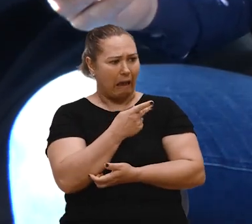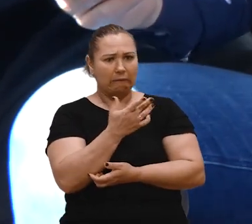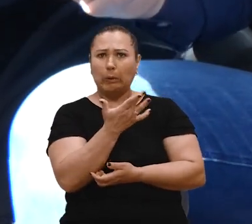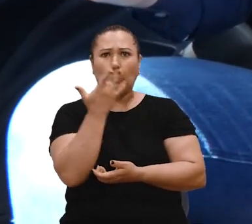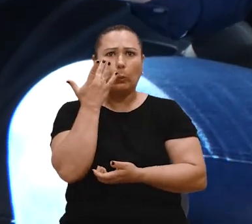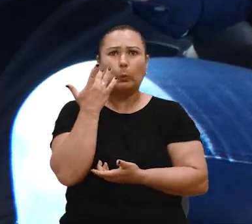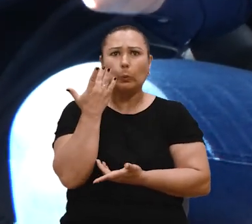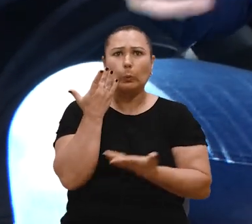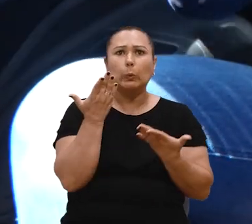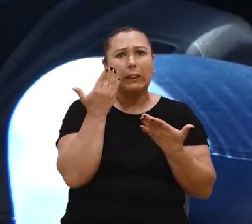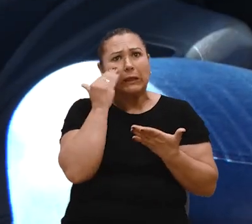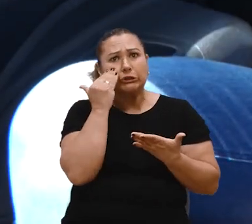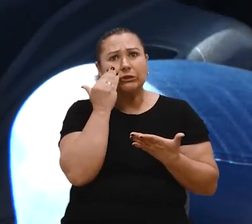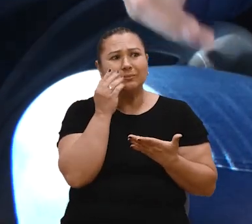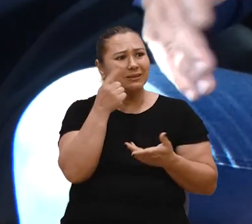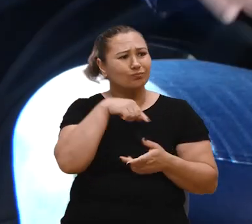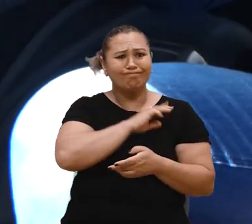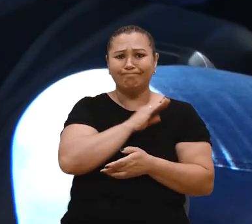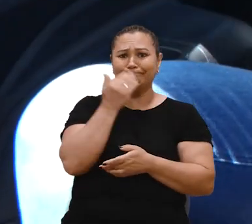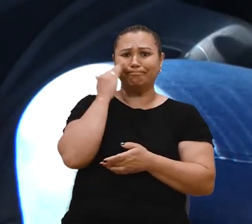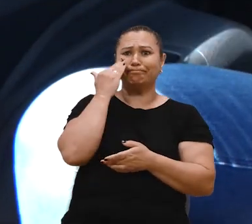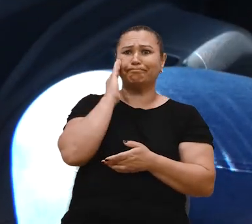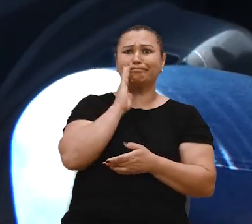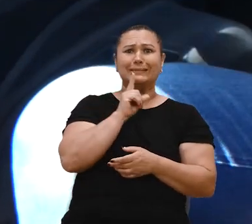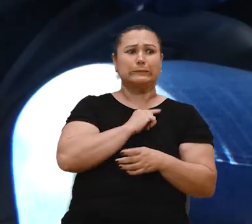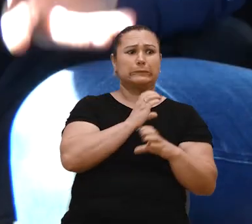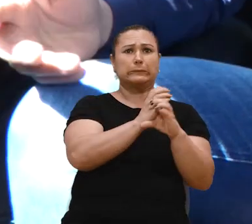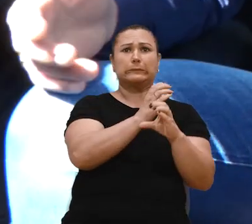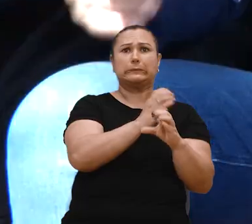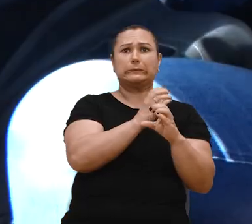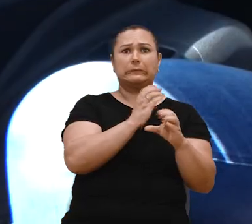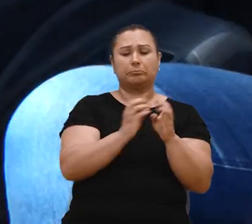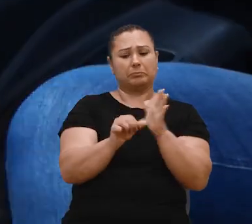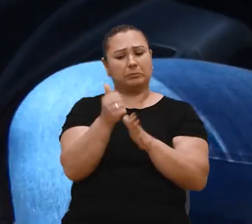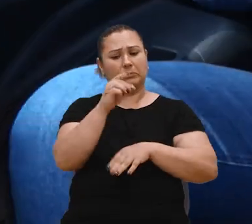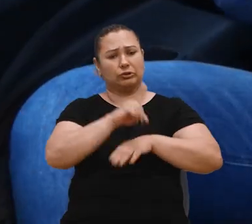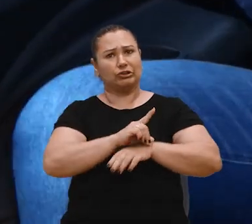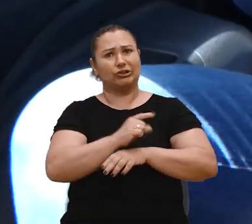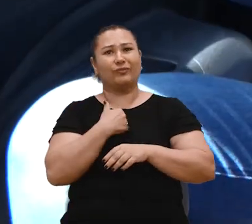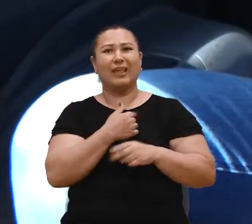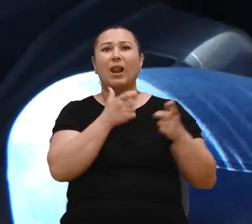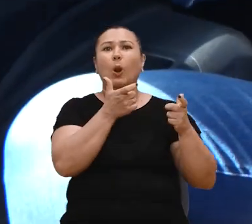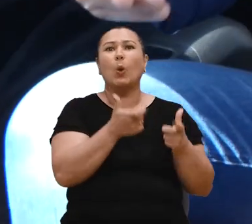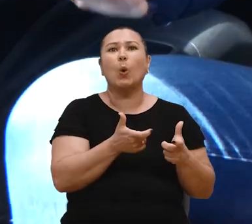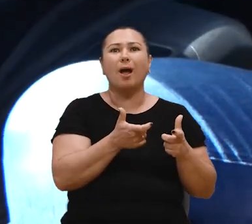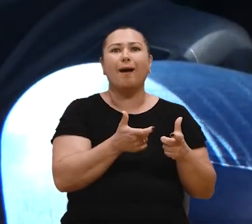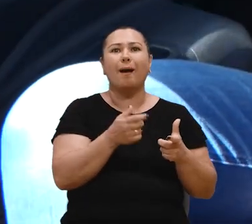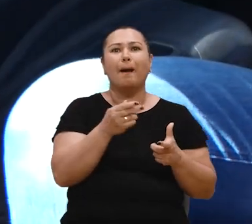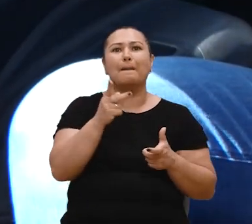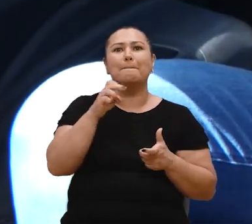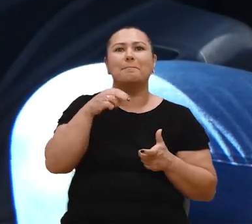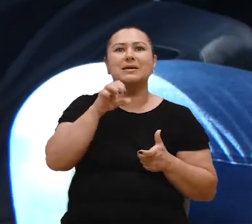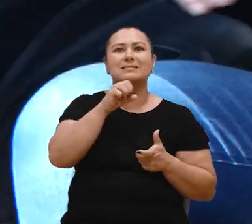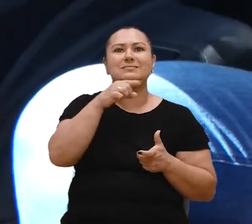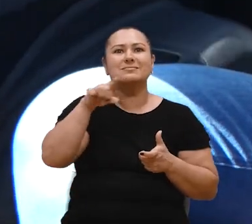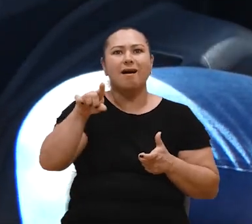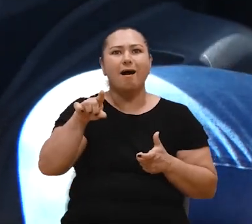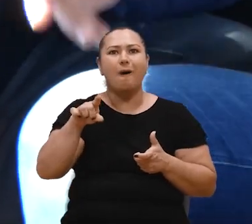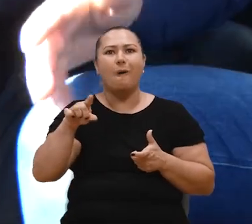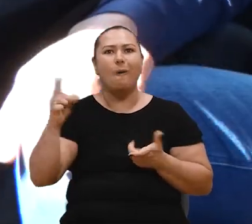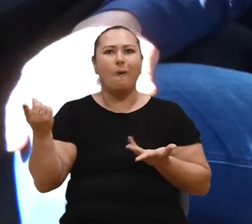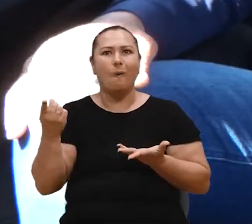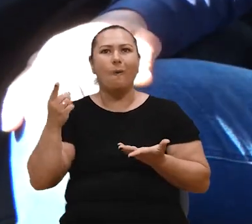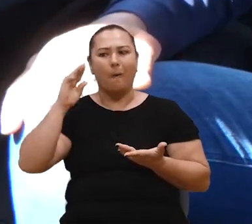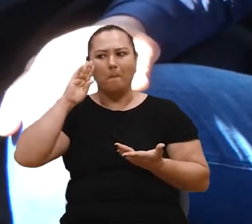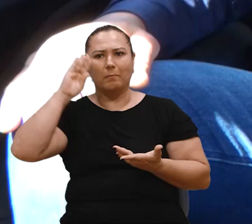falavam. Então foi muito complicado. O primeiro dia eu fiquei numa pensão lá, indicada por um policial que me ajudou, né? E fiquei